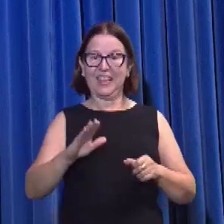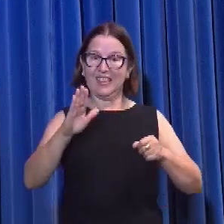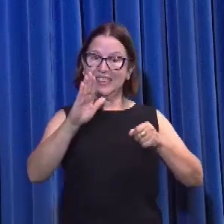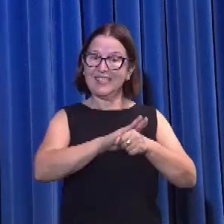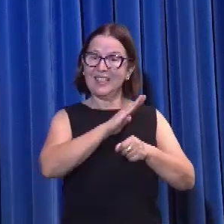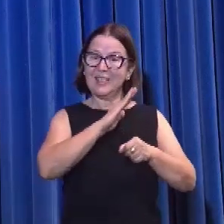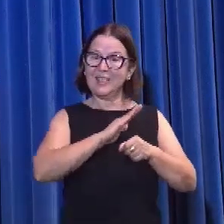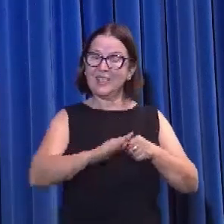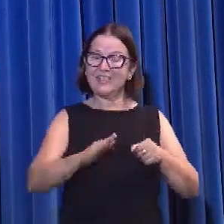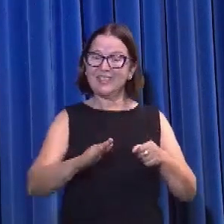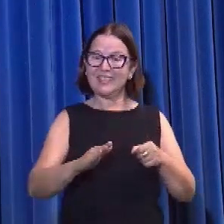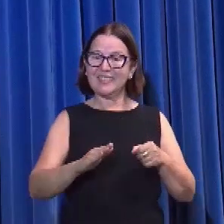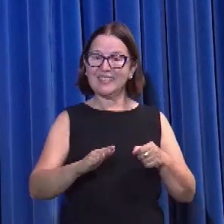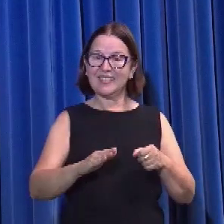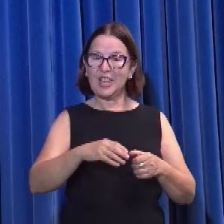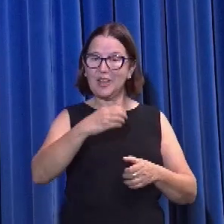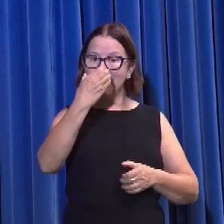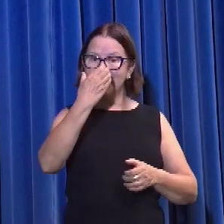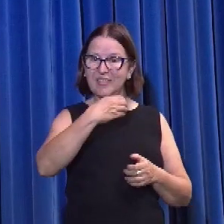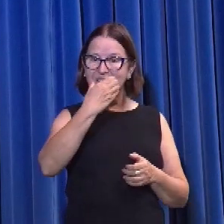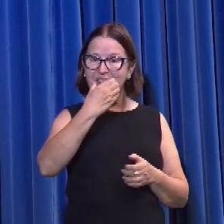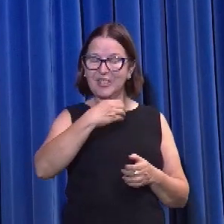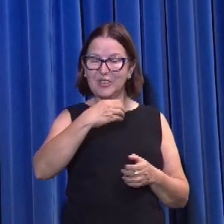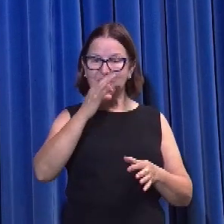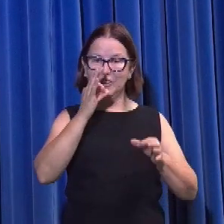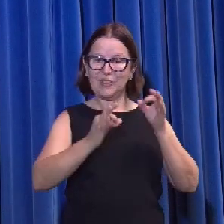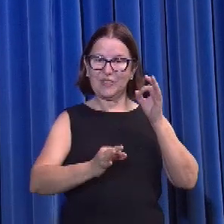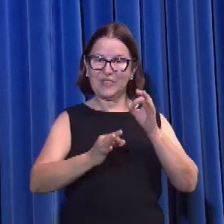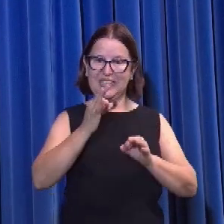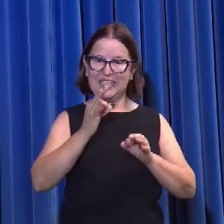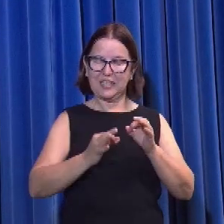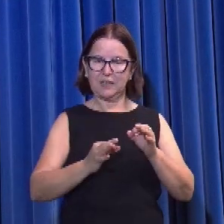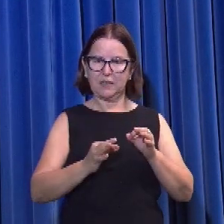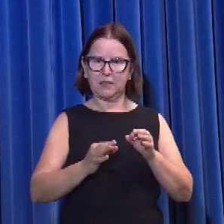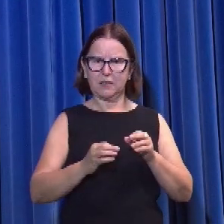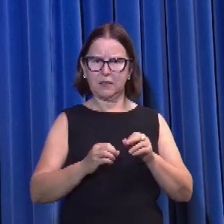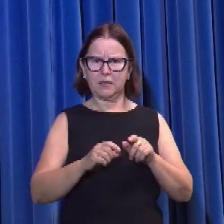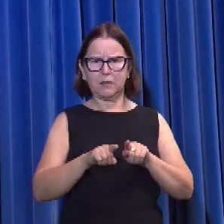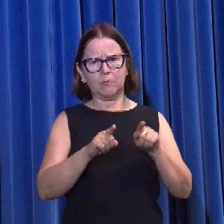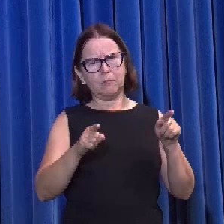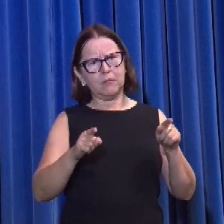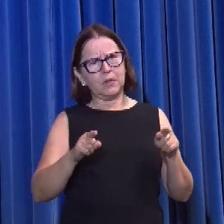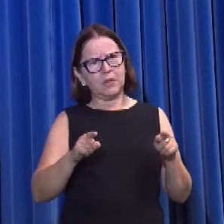Cheios do fruto de justiça. Mas que justiça?